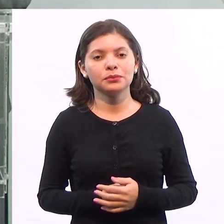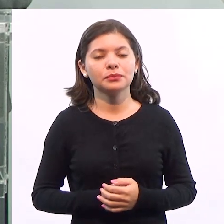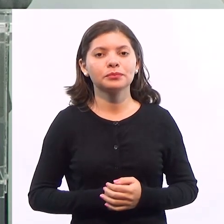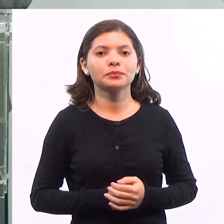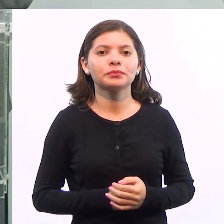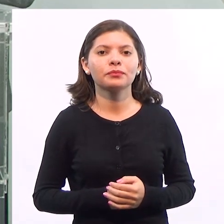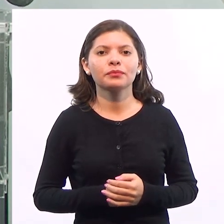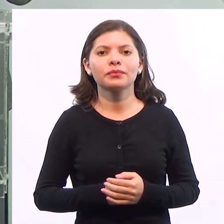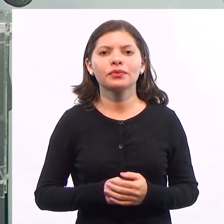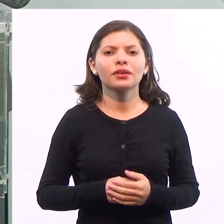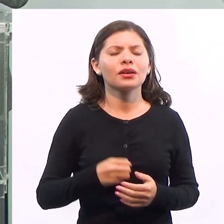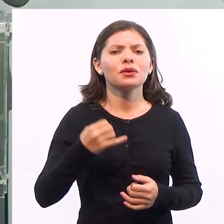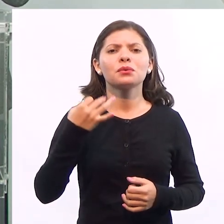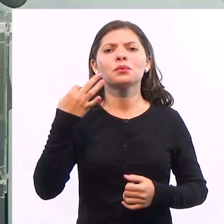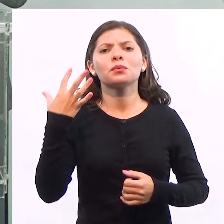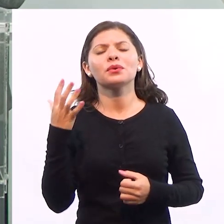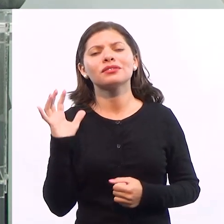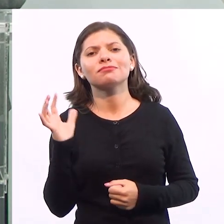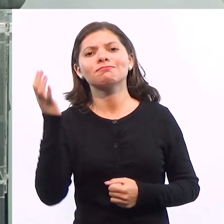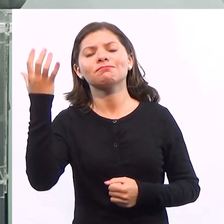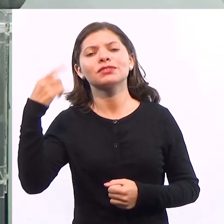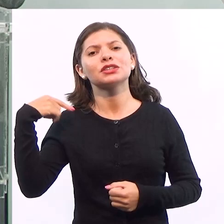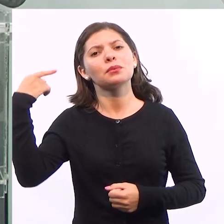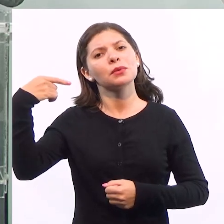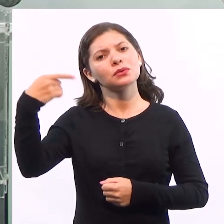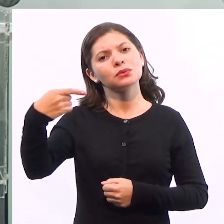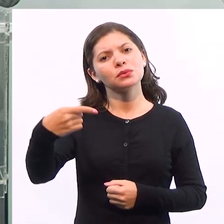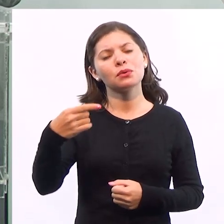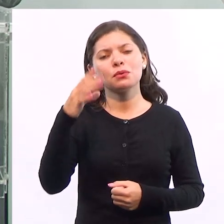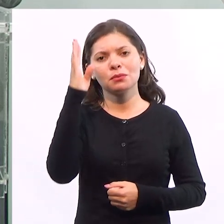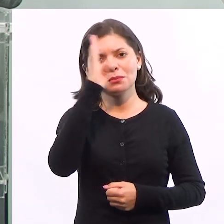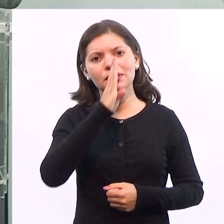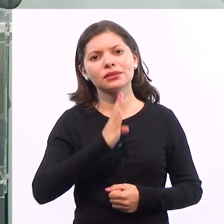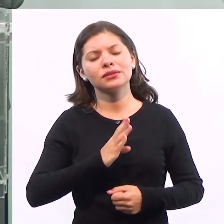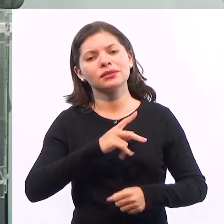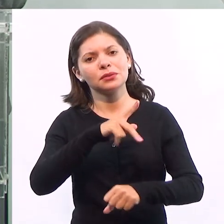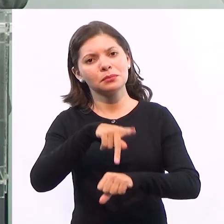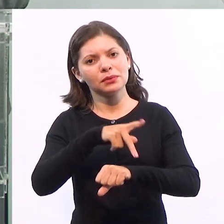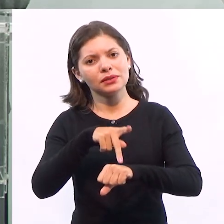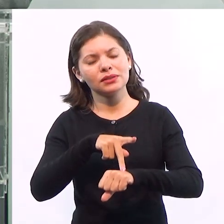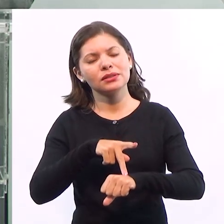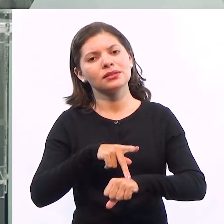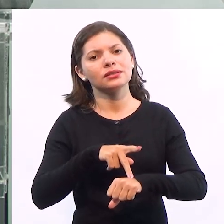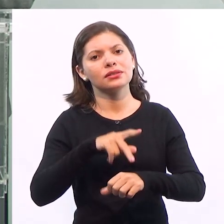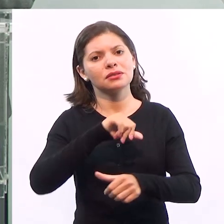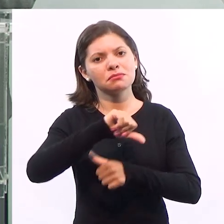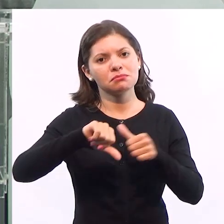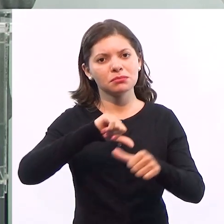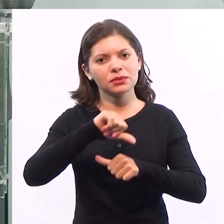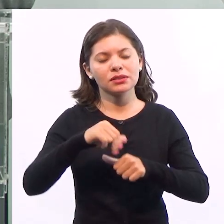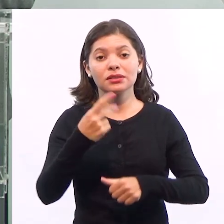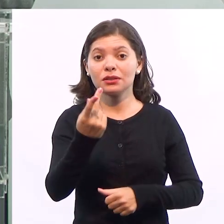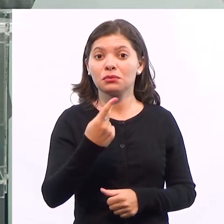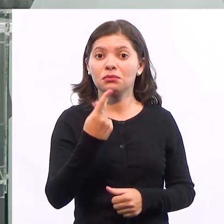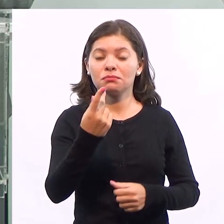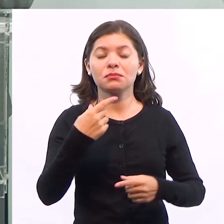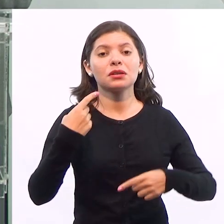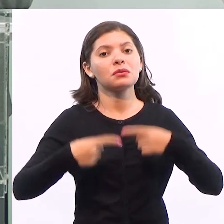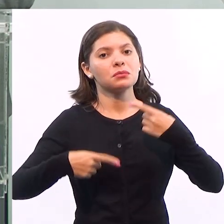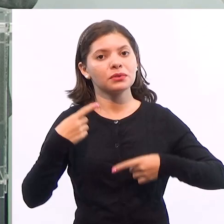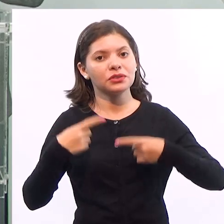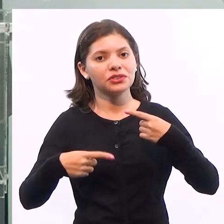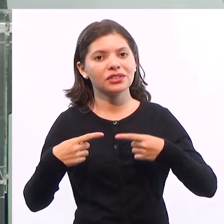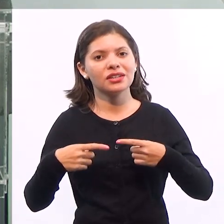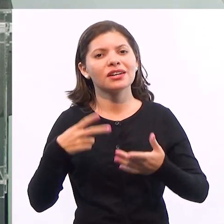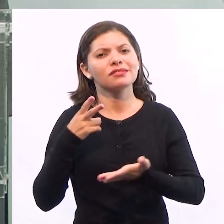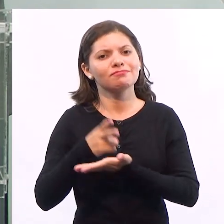verdade? Quanta coisa já passou o Brasil, né? Quantas mudanças nós já tivemos na política brasileira e